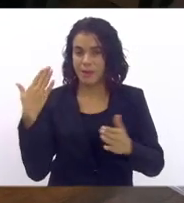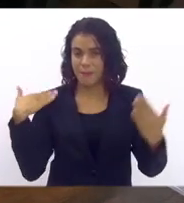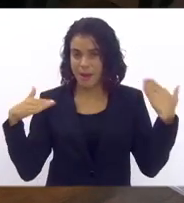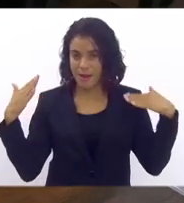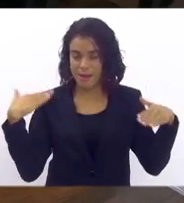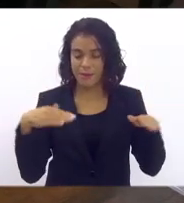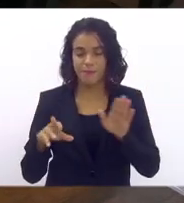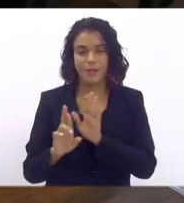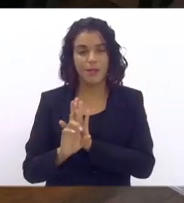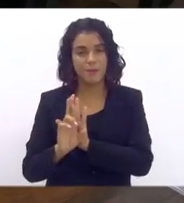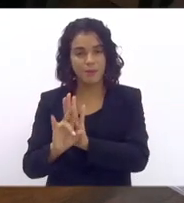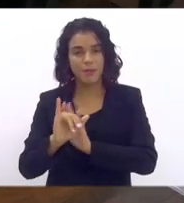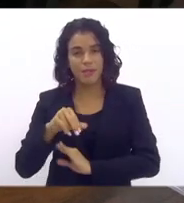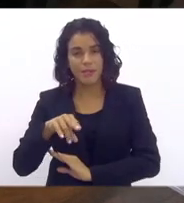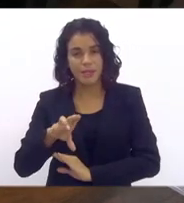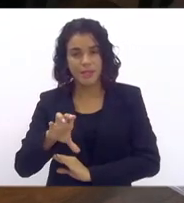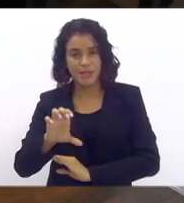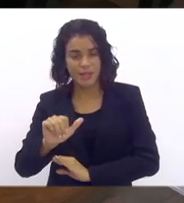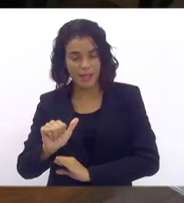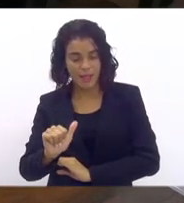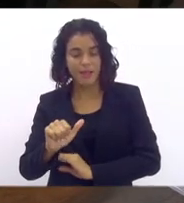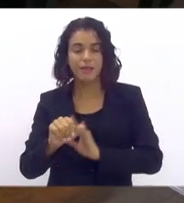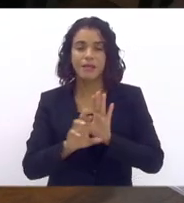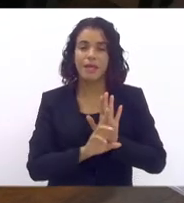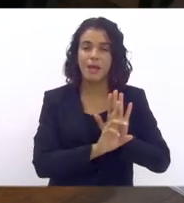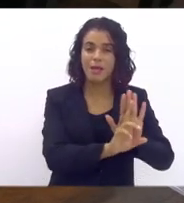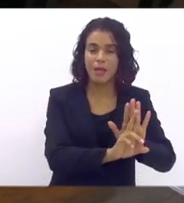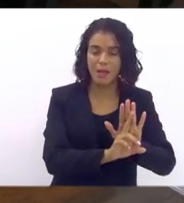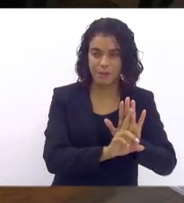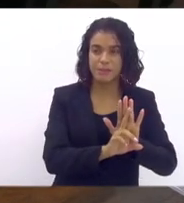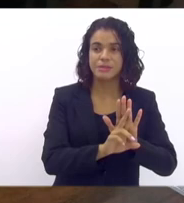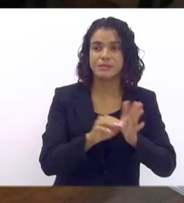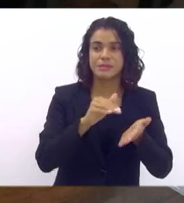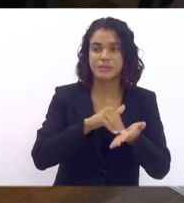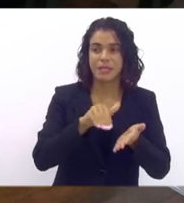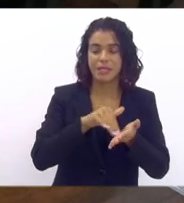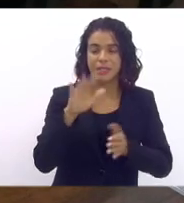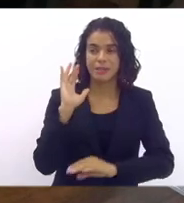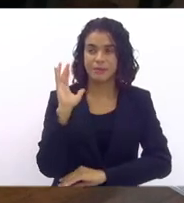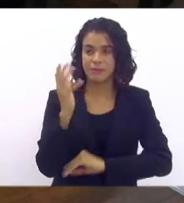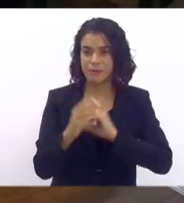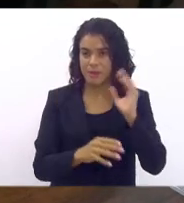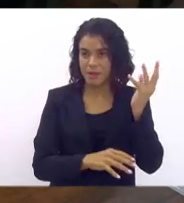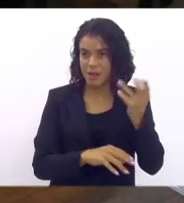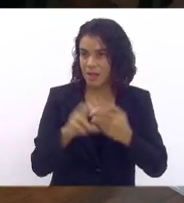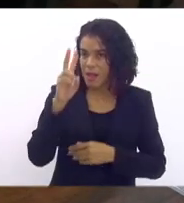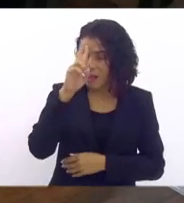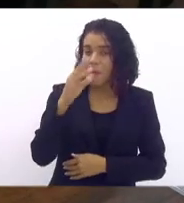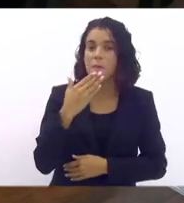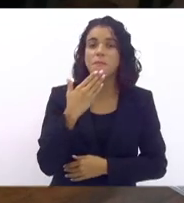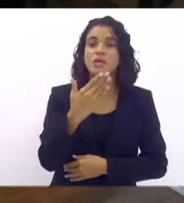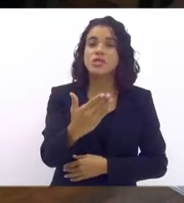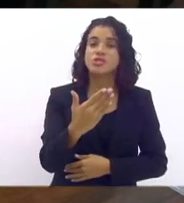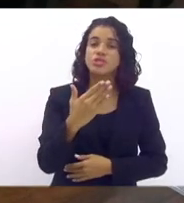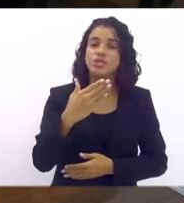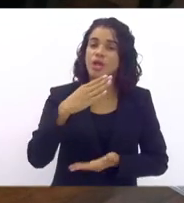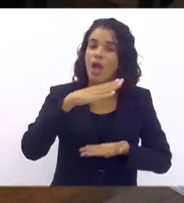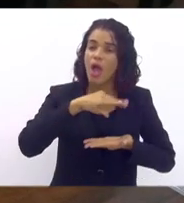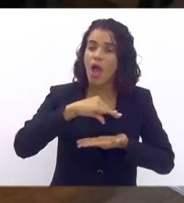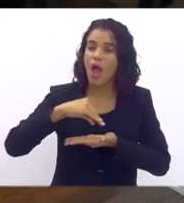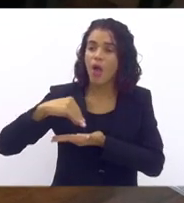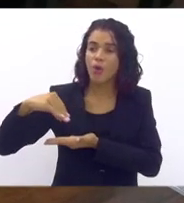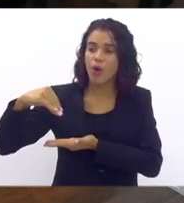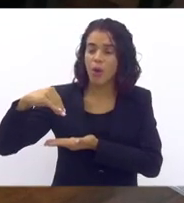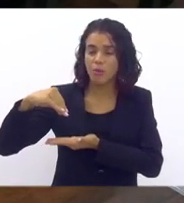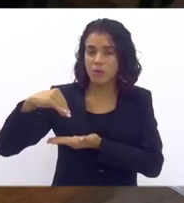Inea da Secretaria de Meio Ambiente e eu pedi a ata dessas reuniões vocês já lembrar queria a cópia da ata das reuniões para saber o que foi tratado e